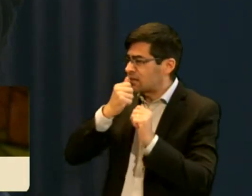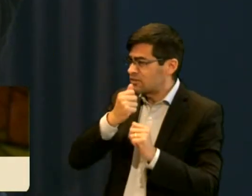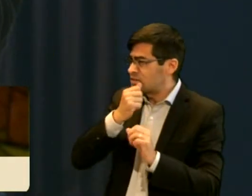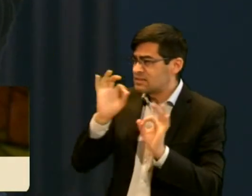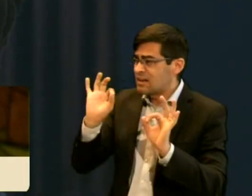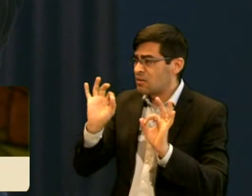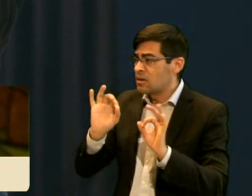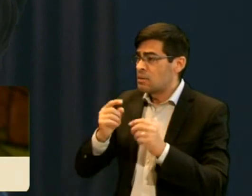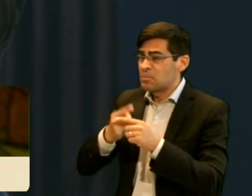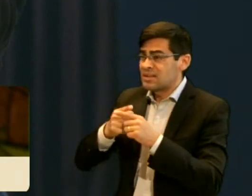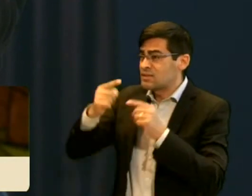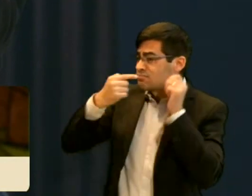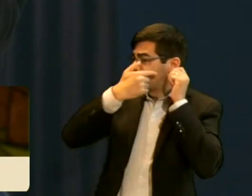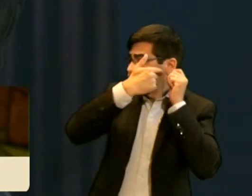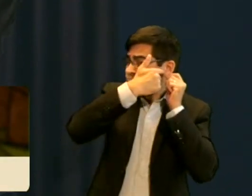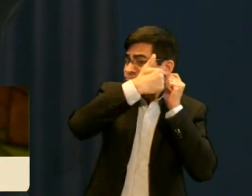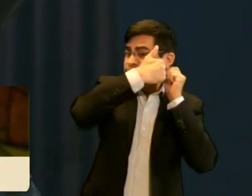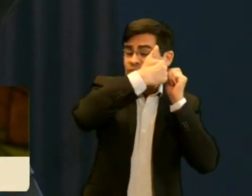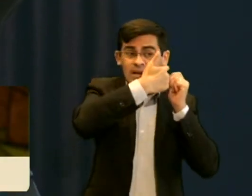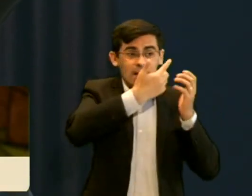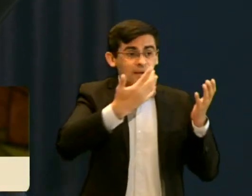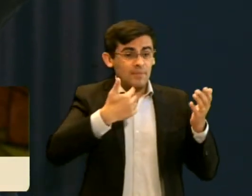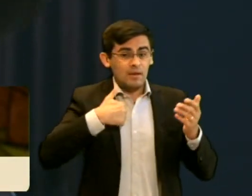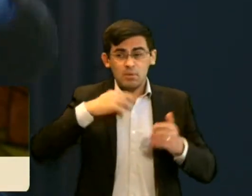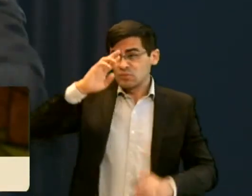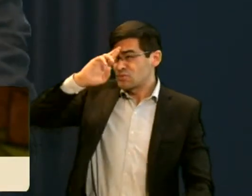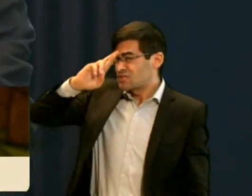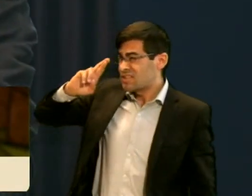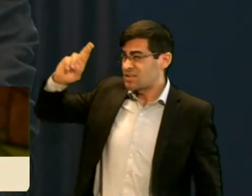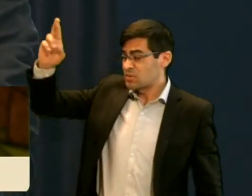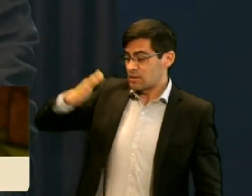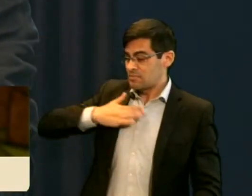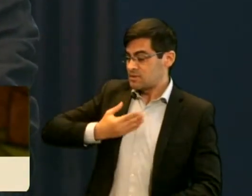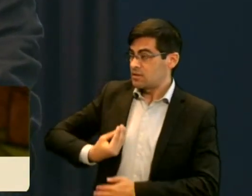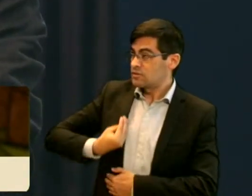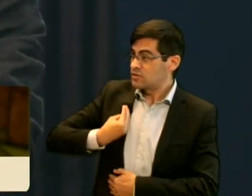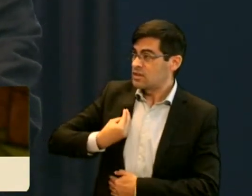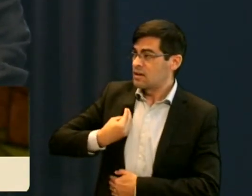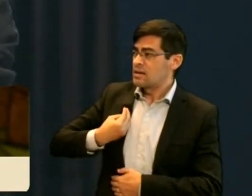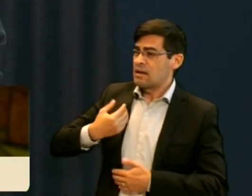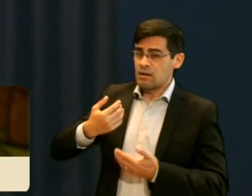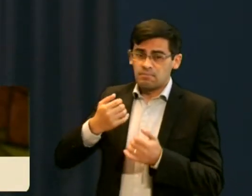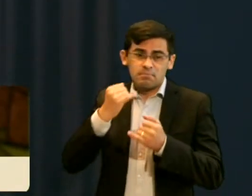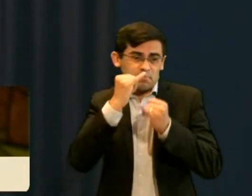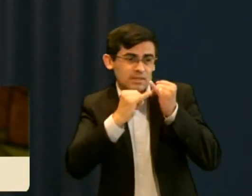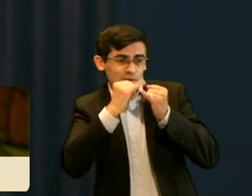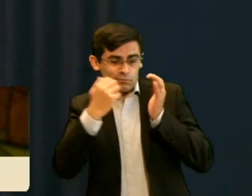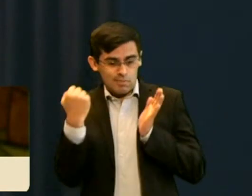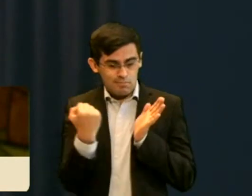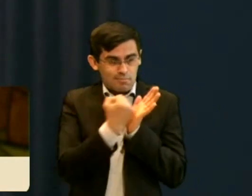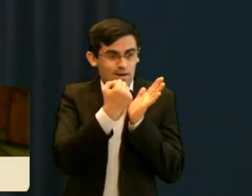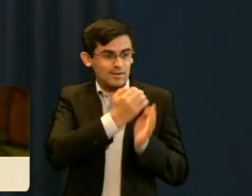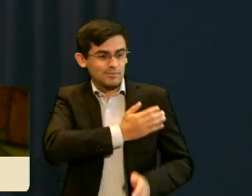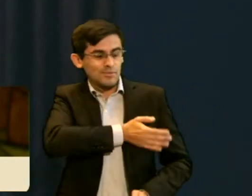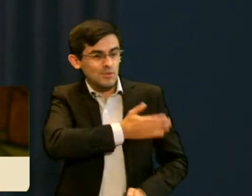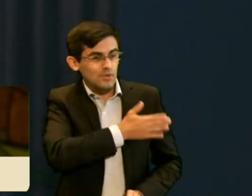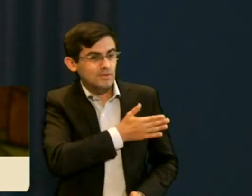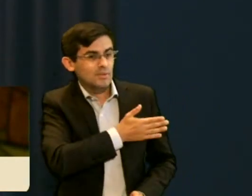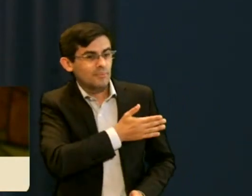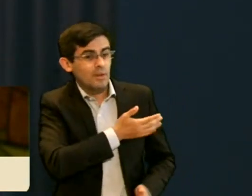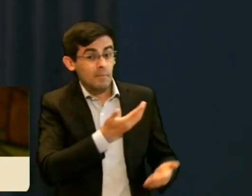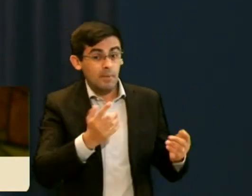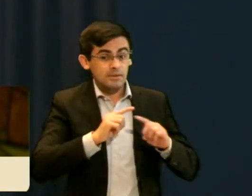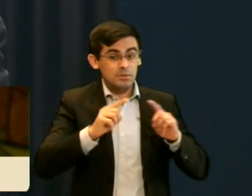Você furou a minha orelha. Você é o meu Senhor. E é interessante porque esse é um salmo